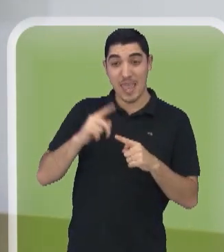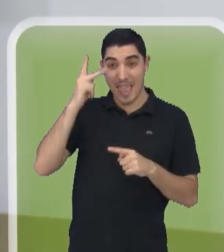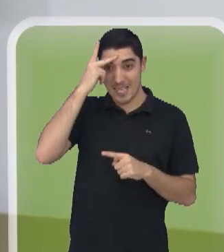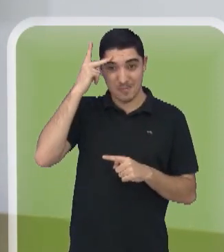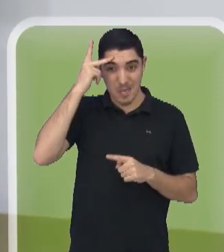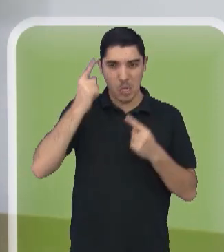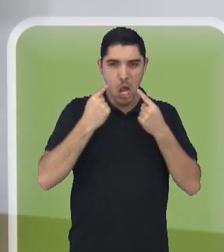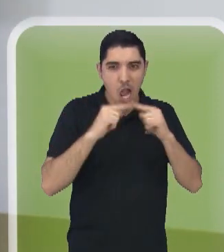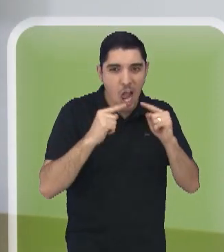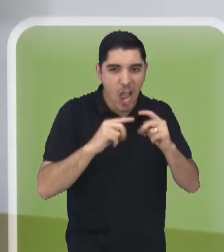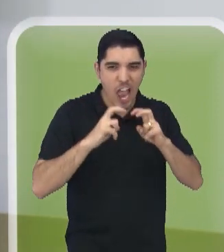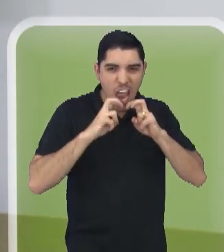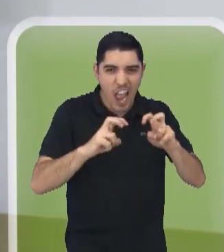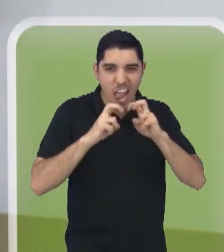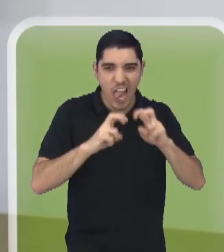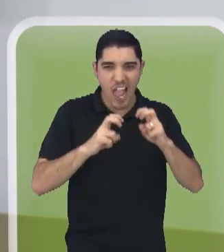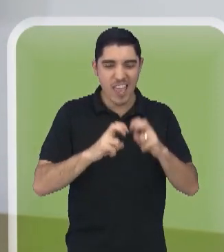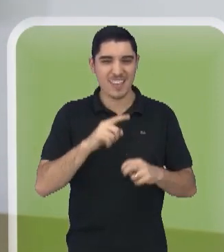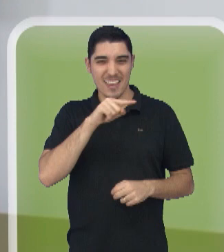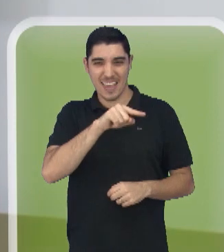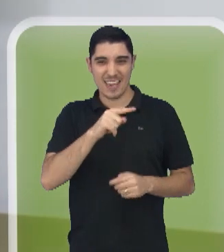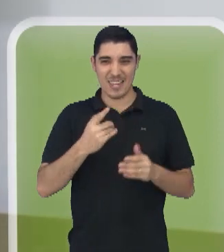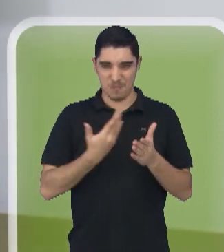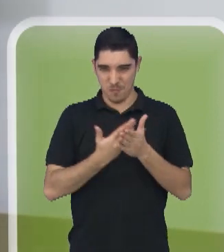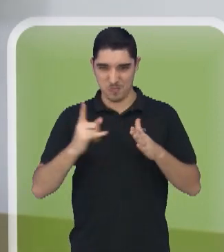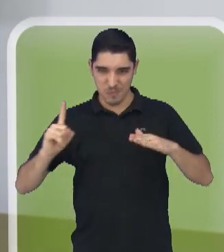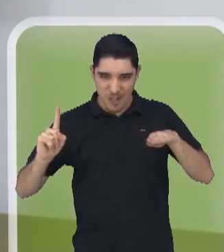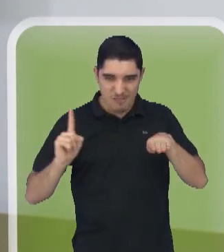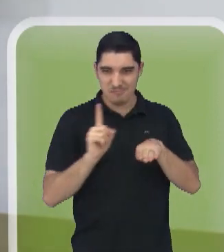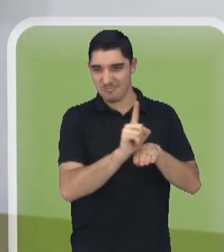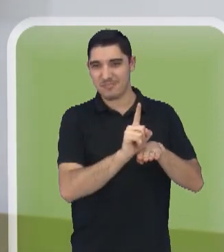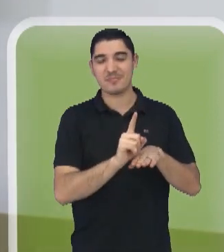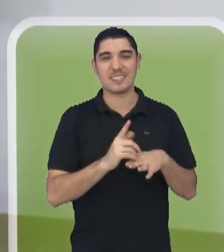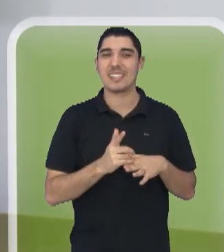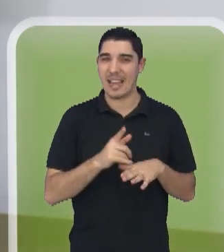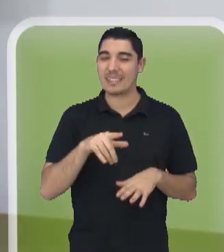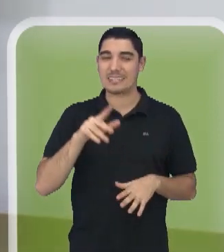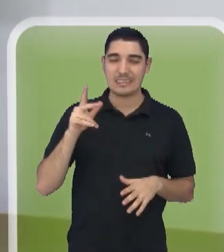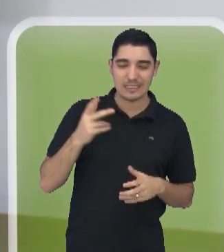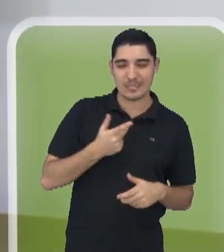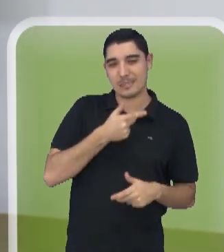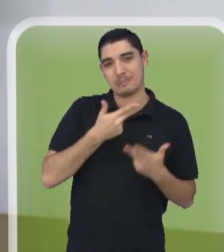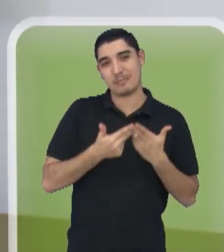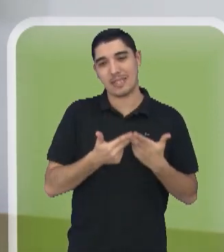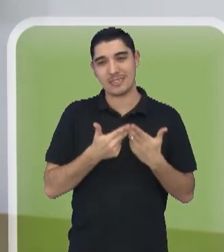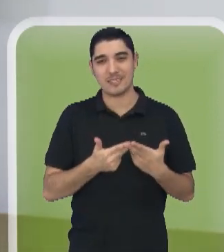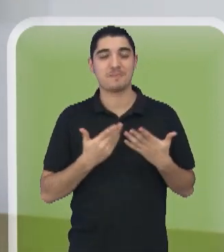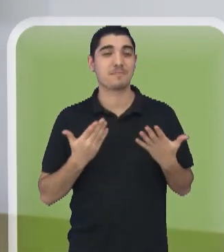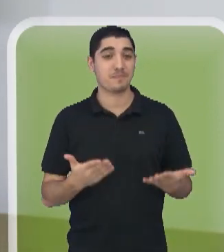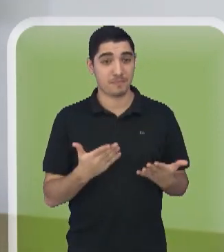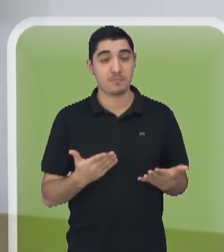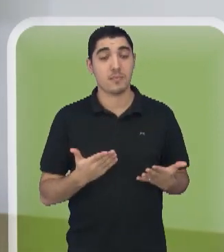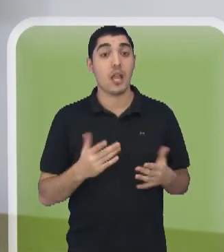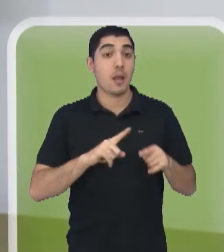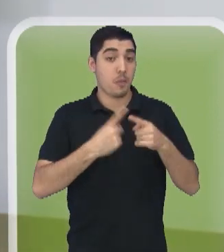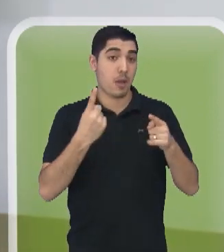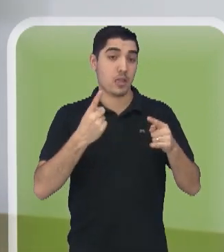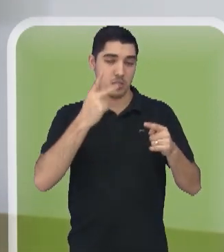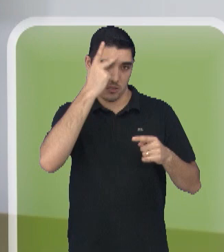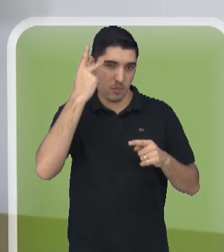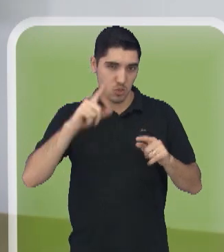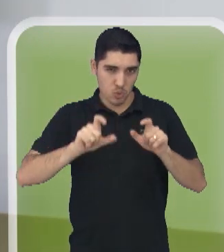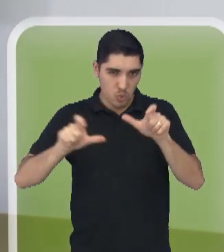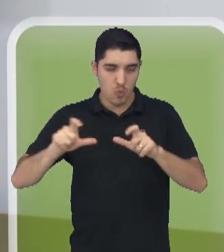ali. Verdade. Quando o Barcos entrou em campo, então ele teve que ouvir bastante. Quanto aos protestos, né? A